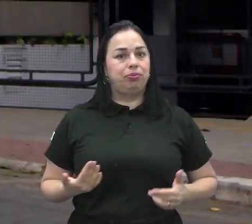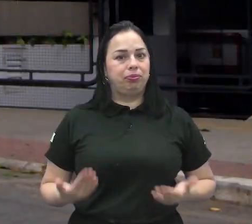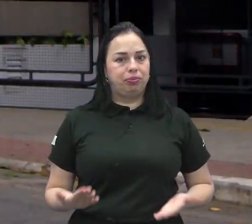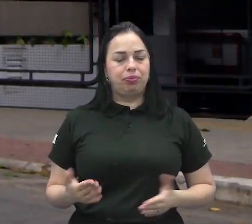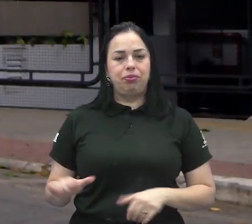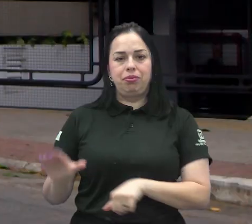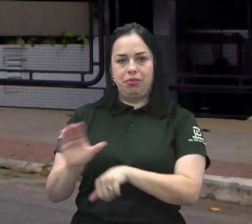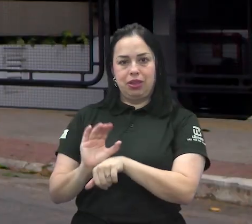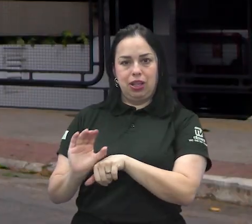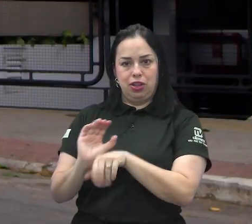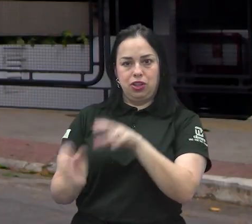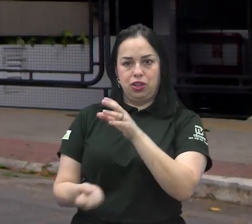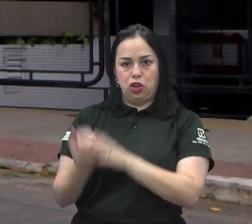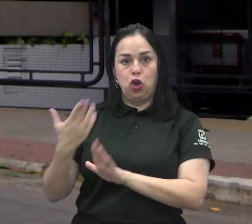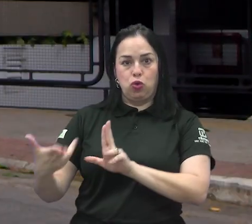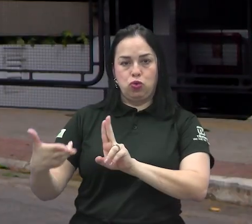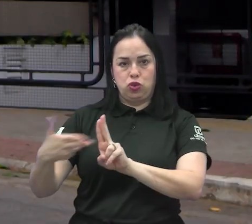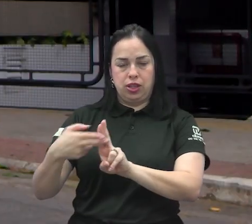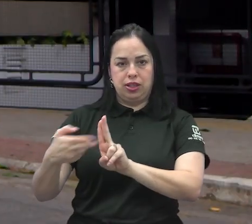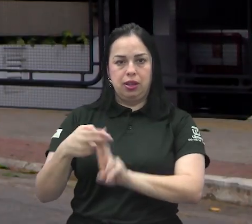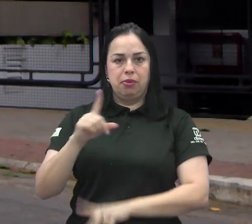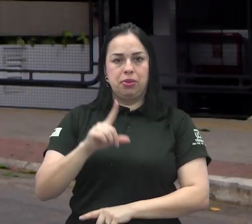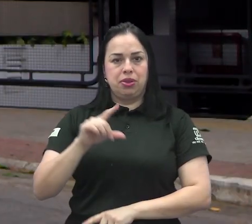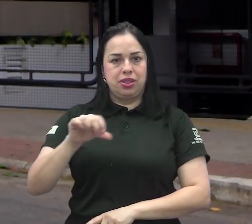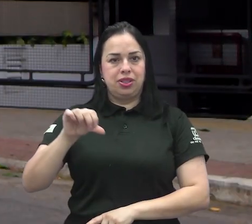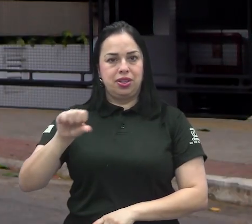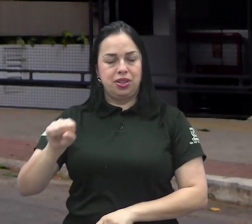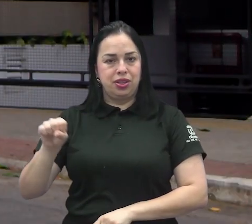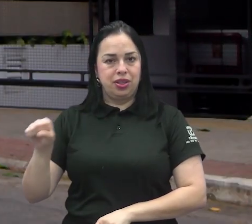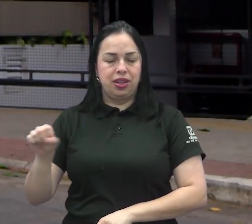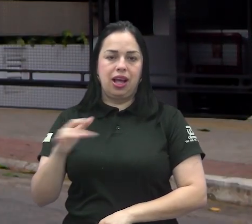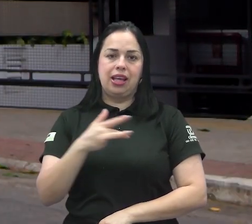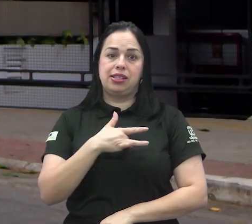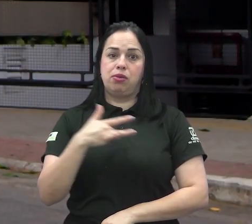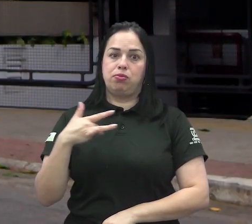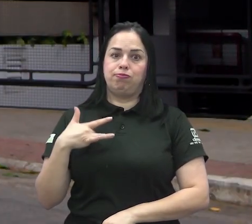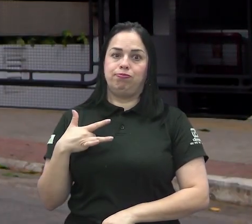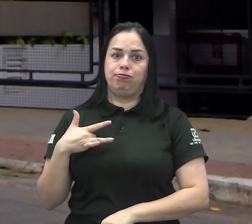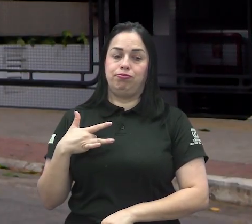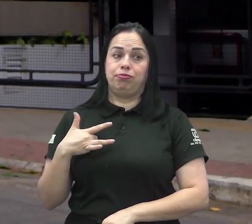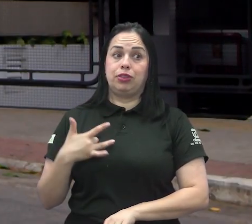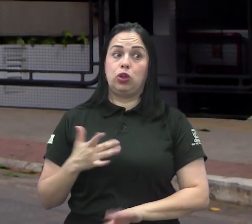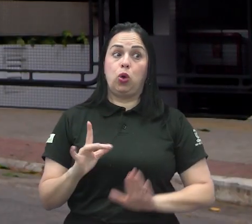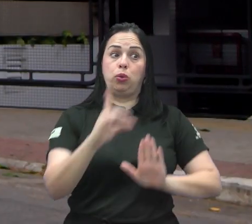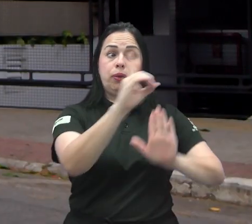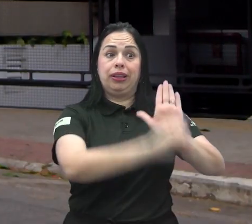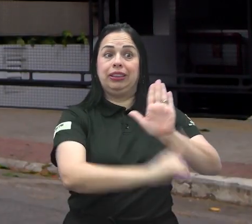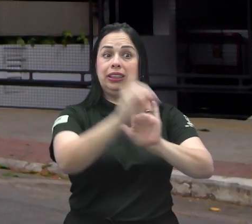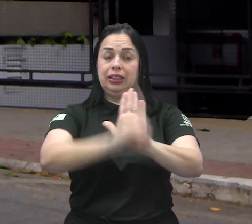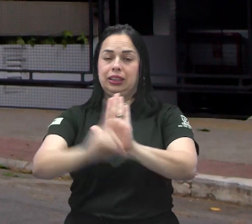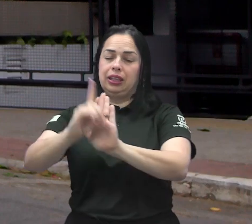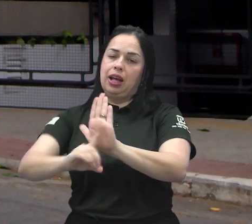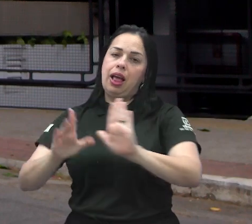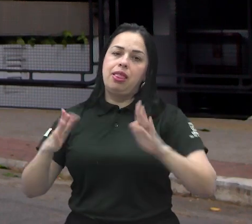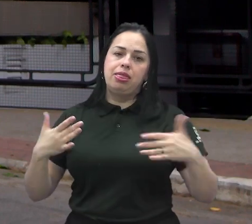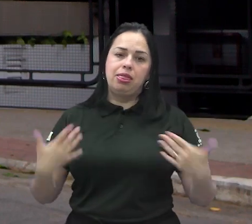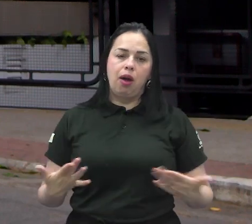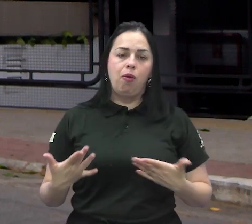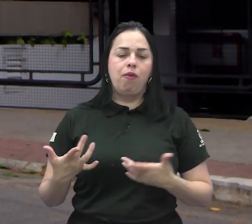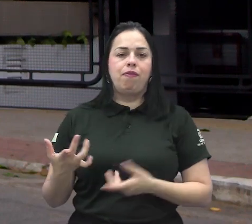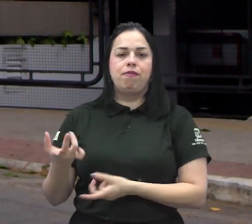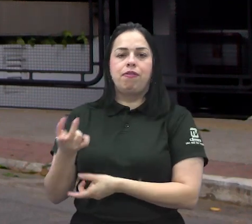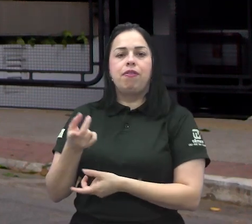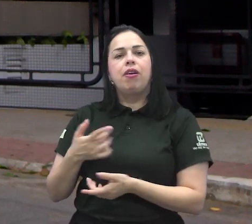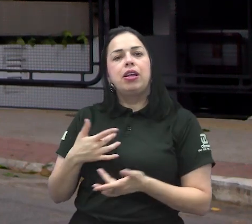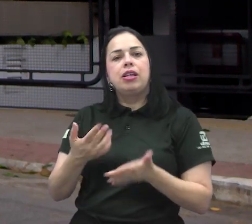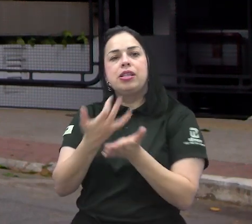a criação do SUS pela Constituição Federal em 1988, a saúde passou a ser um direito de todos. Desde então,